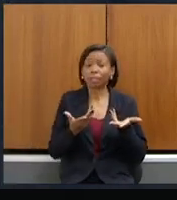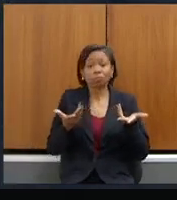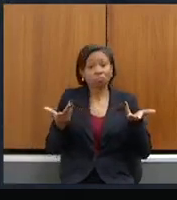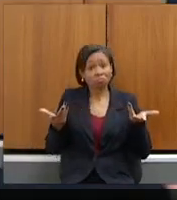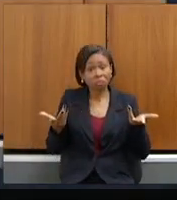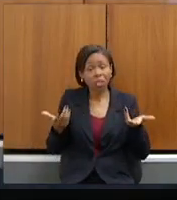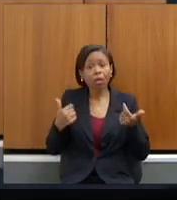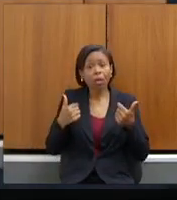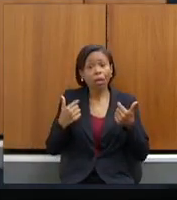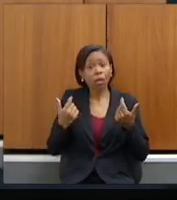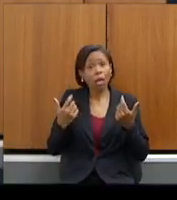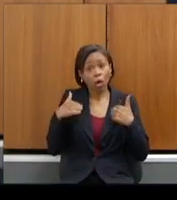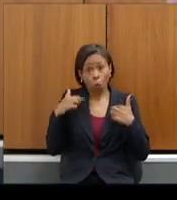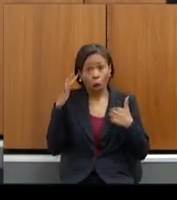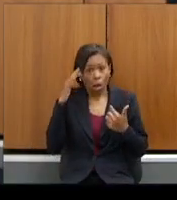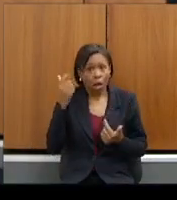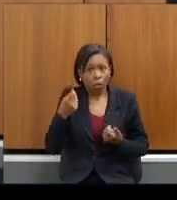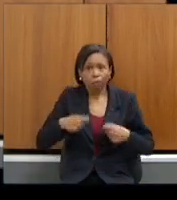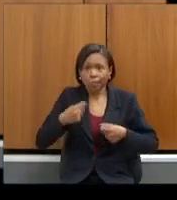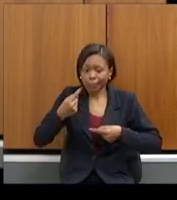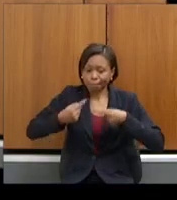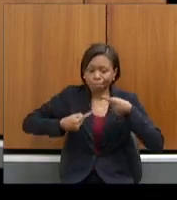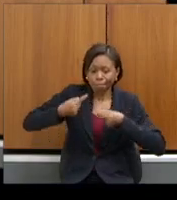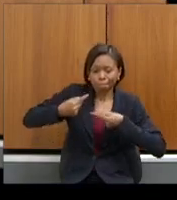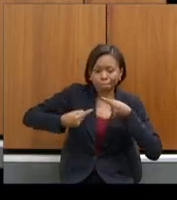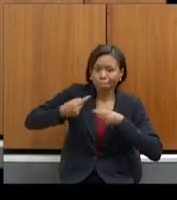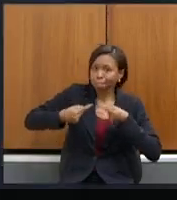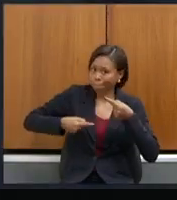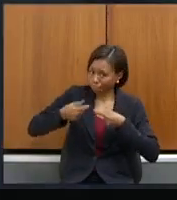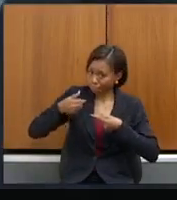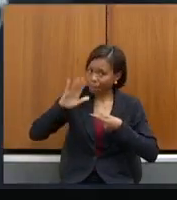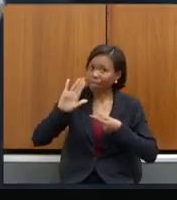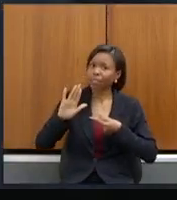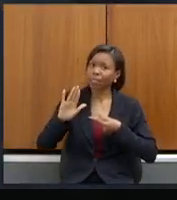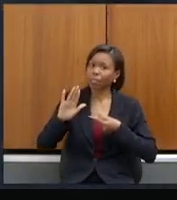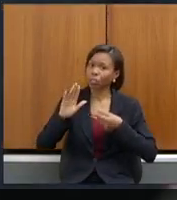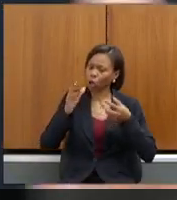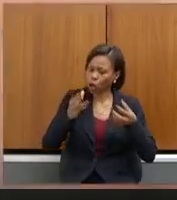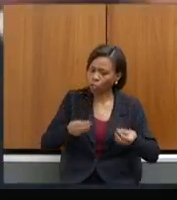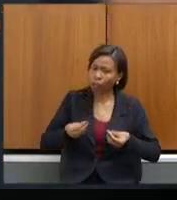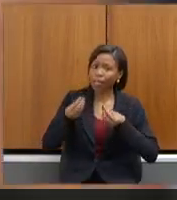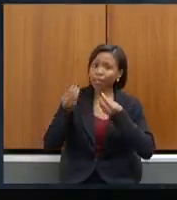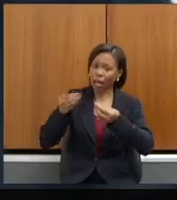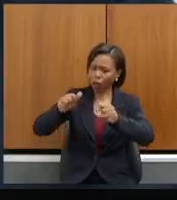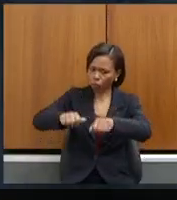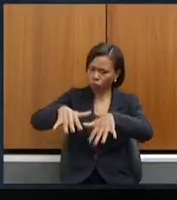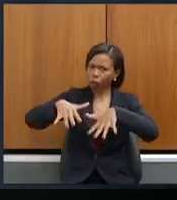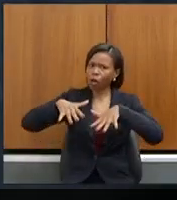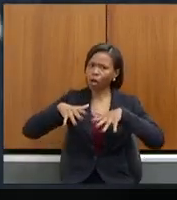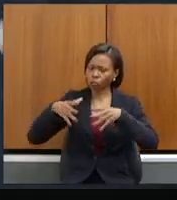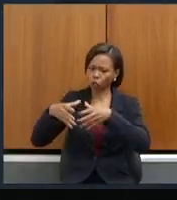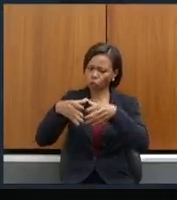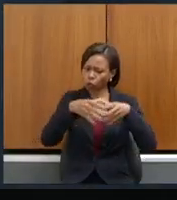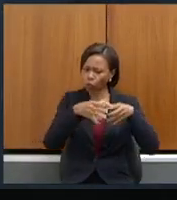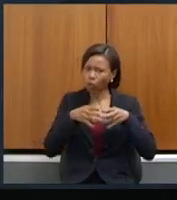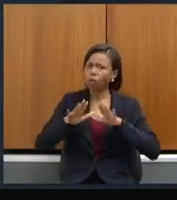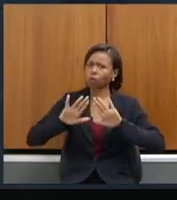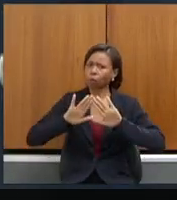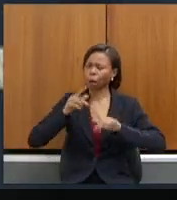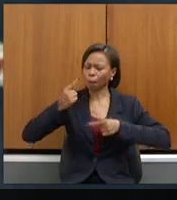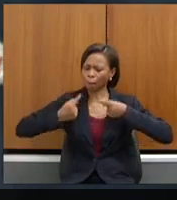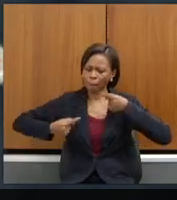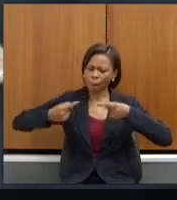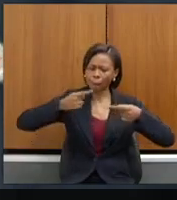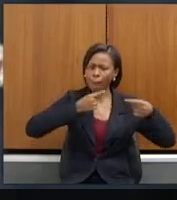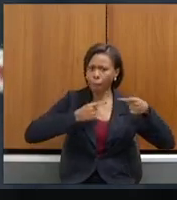eu acho que esse tipo você mais discutido nós vamos levar para o plenário da Assembleia para as comissões esta discussão